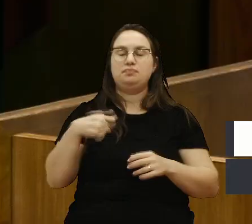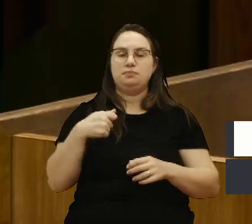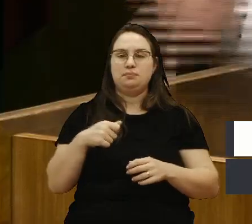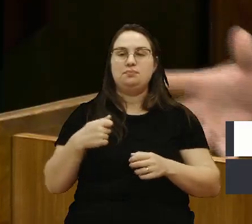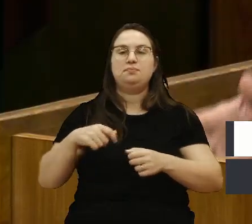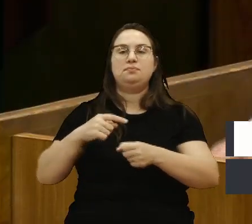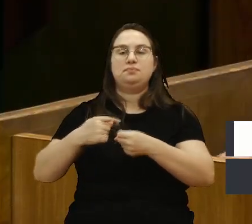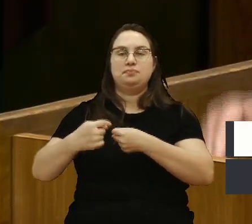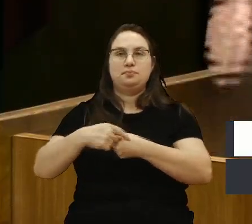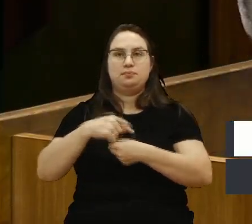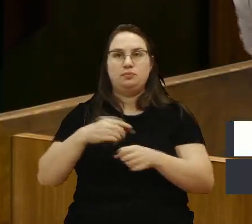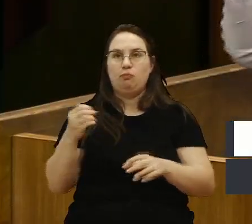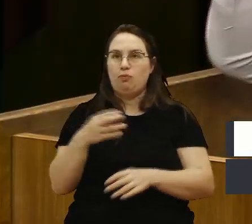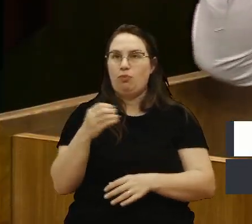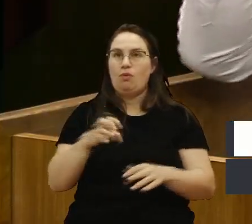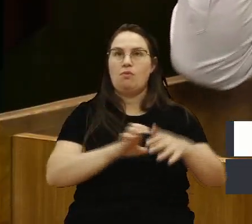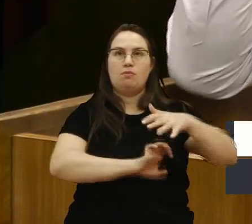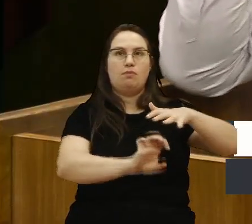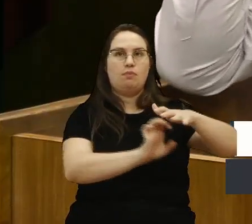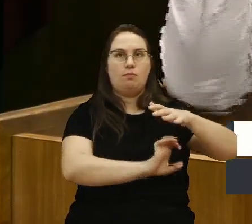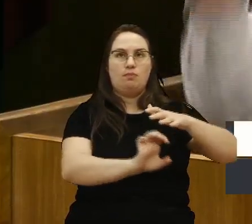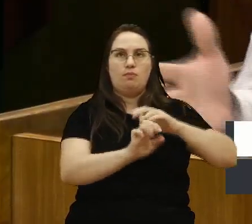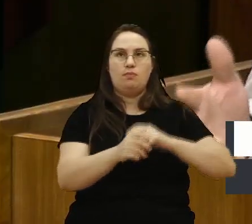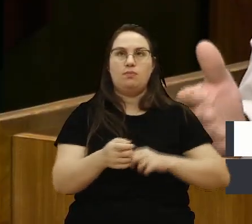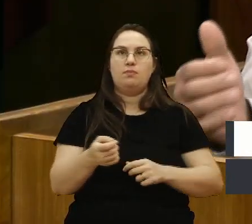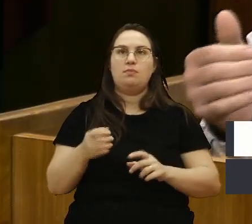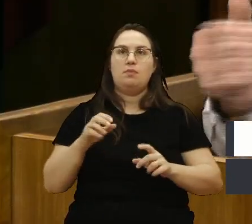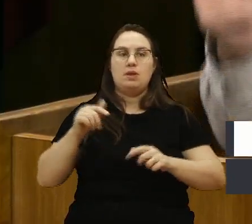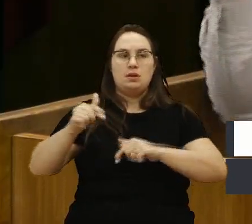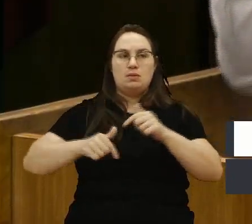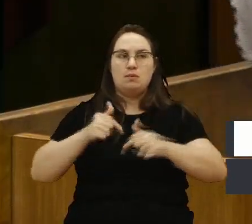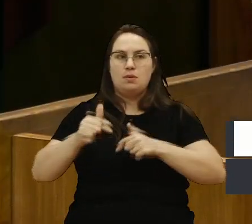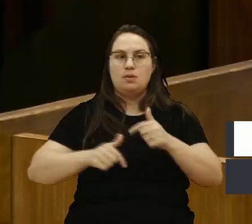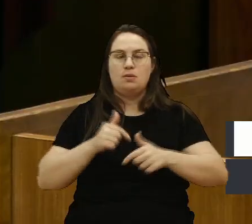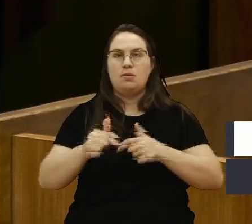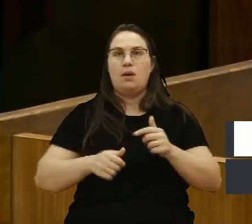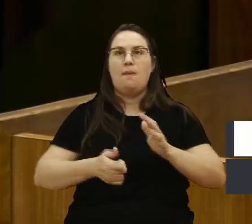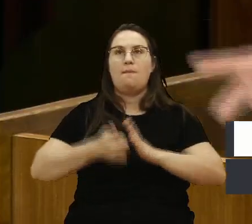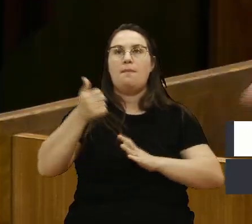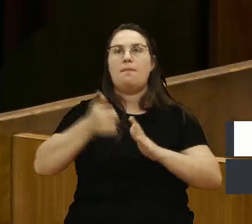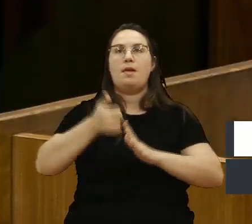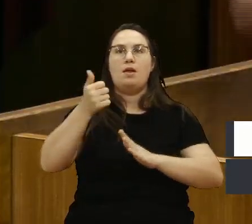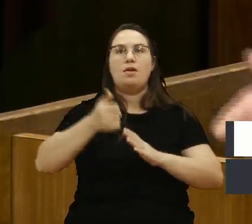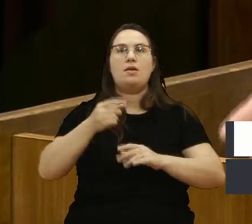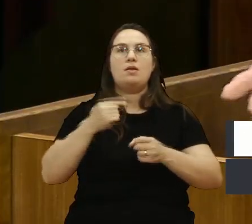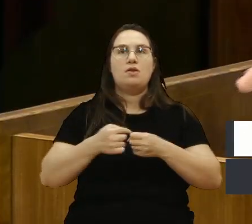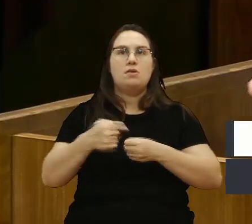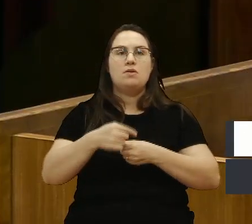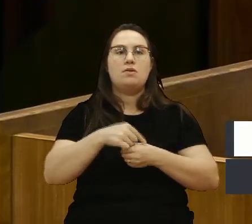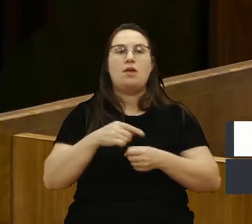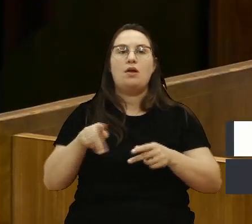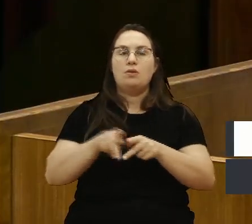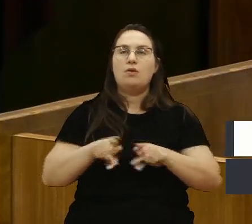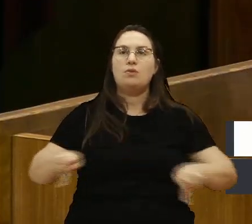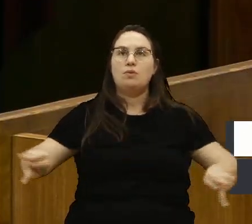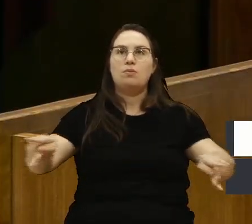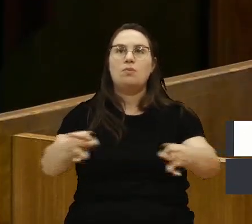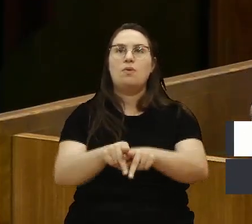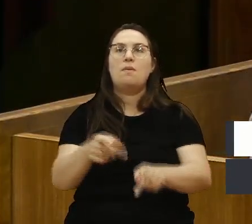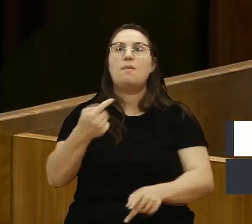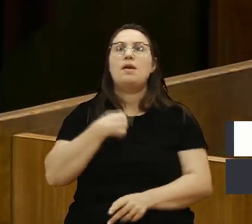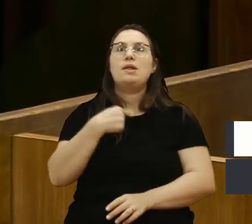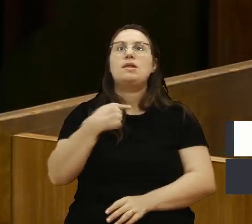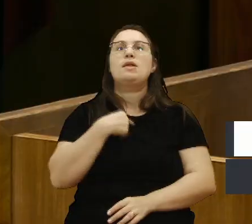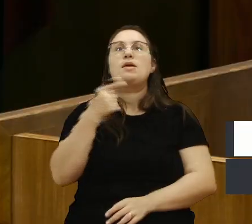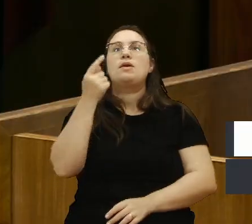ter novas empresas para trazer mais emprego, para a melhoria da nossa cidade, do nosso povo. Mas eu